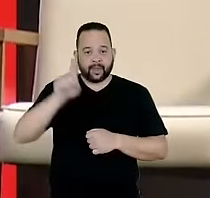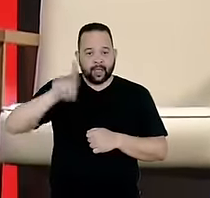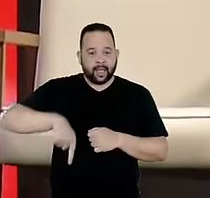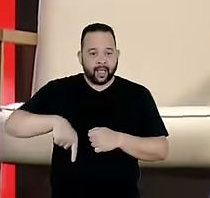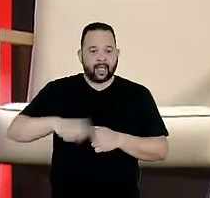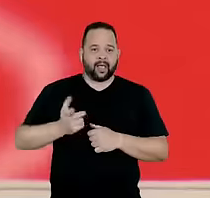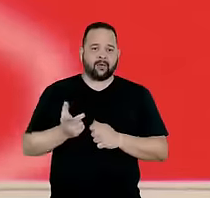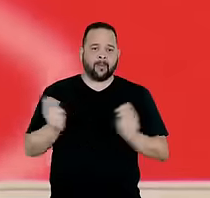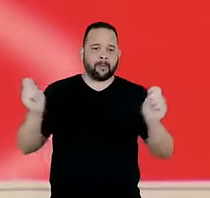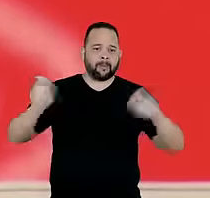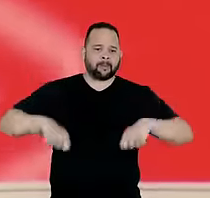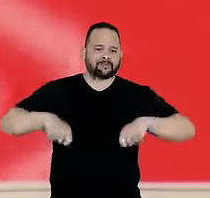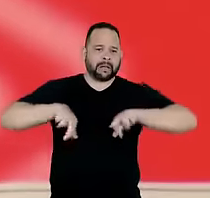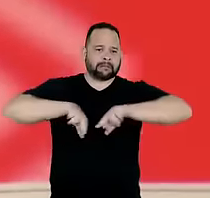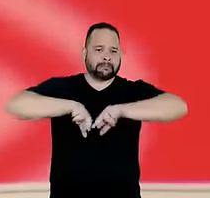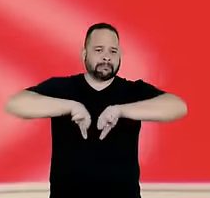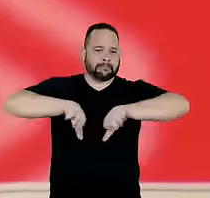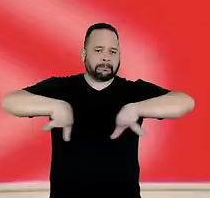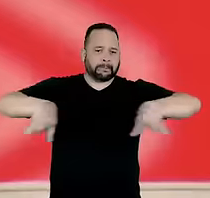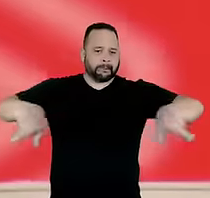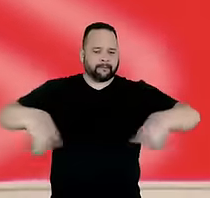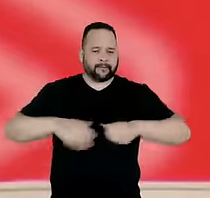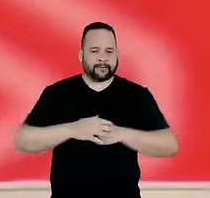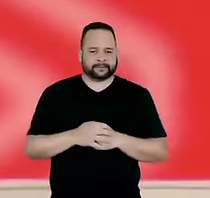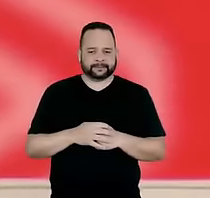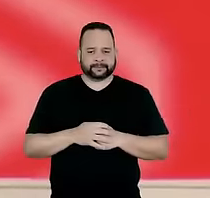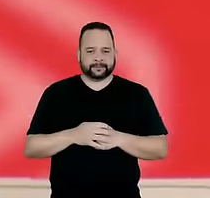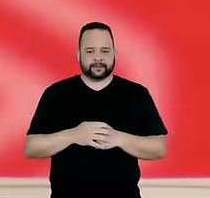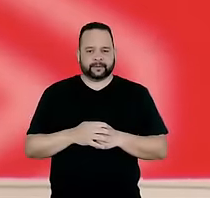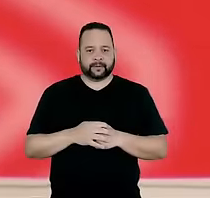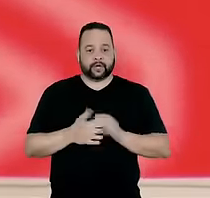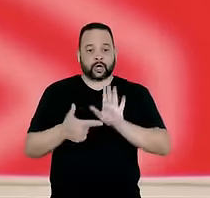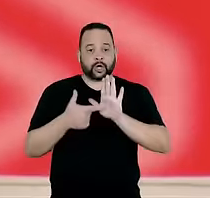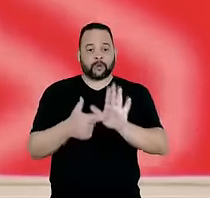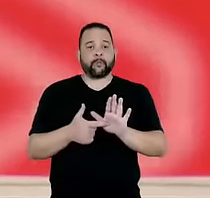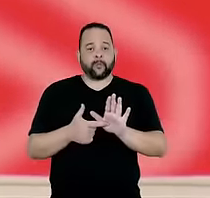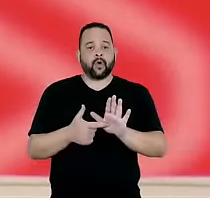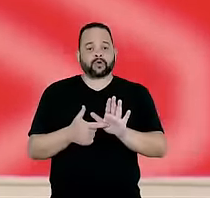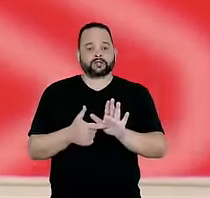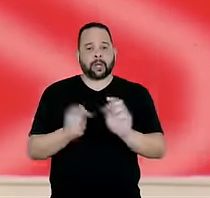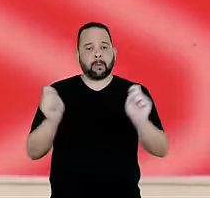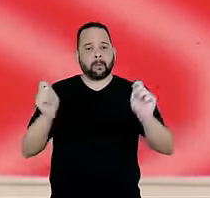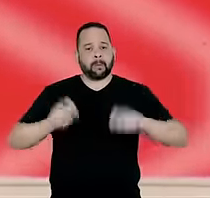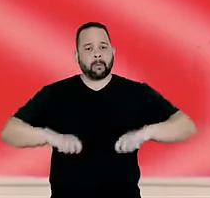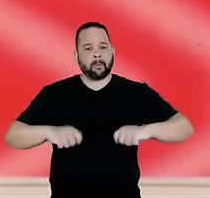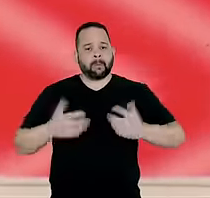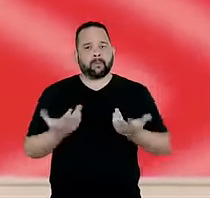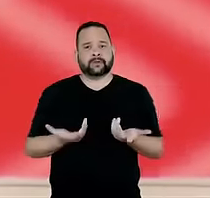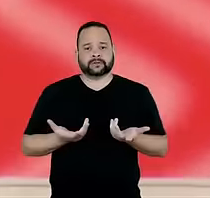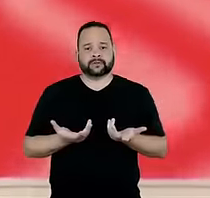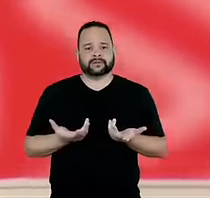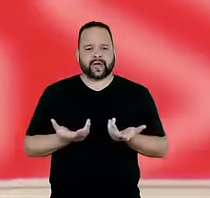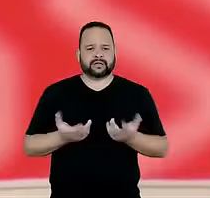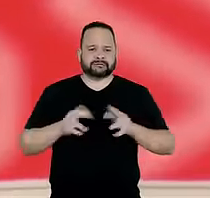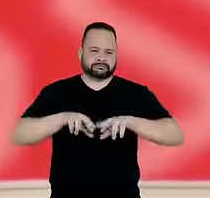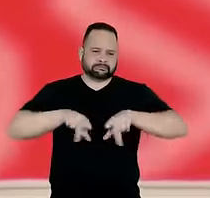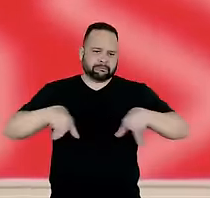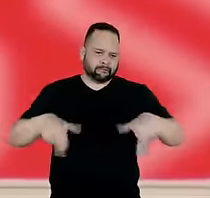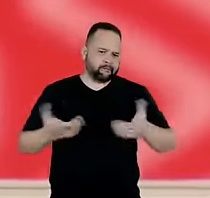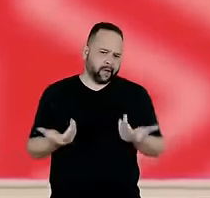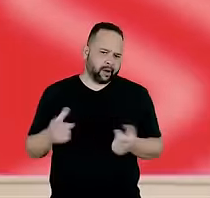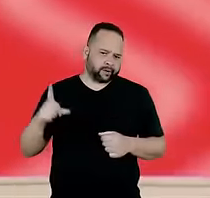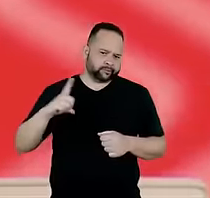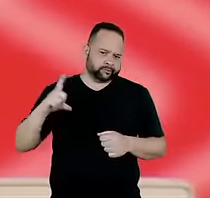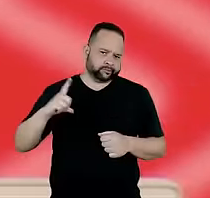enorme e que dá uma boa dimensão da possibilidade das possibilidades eu diria